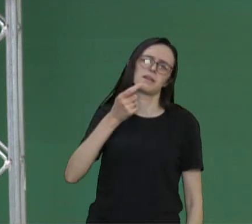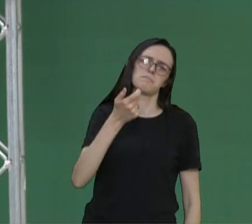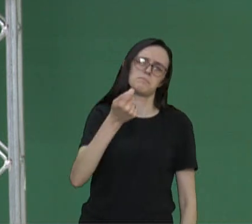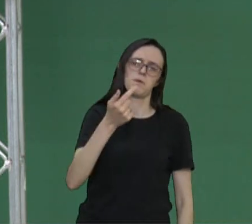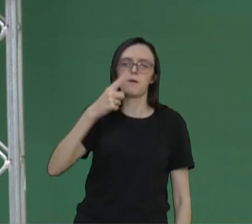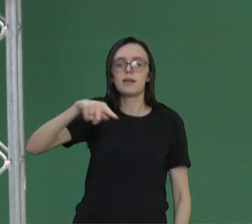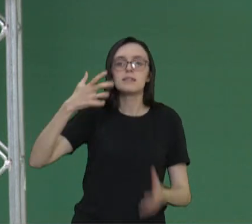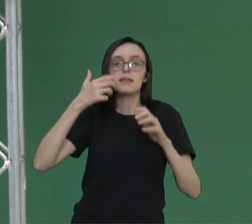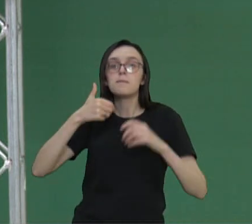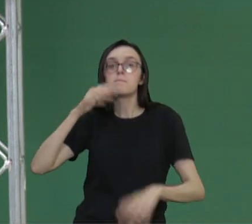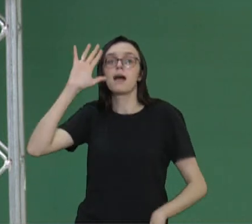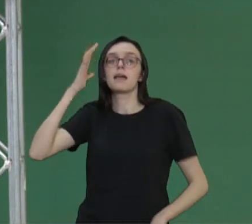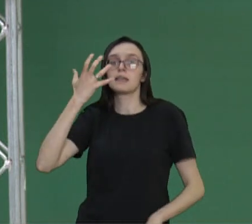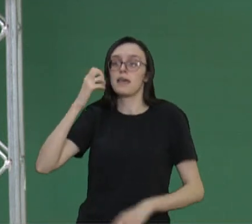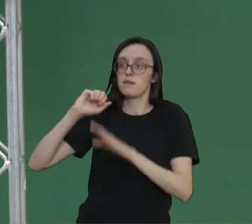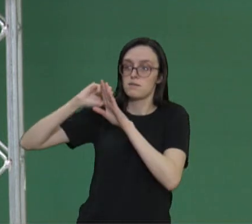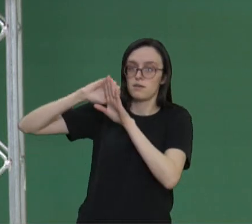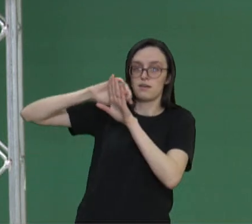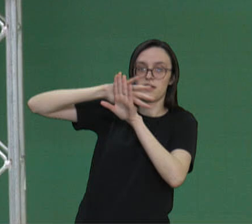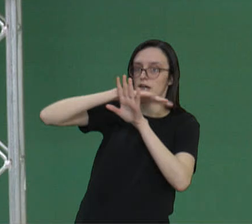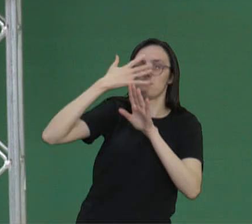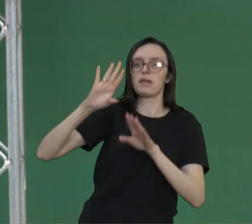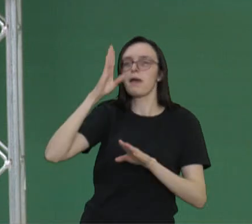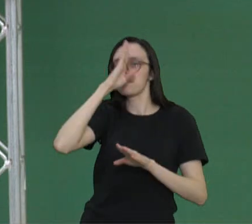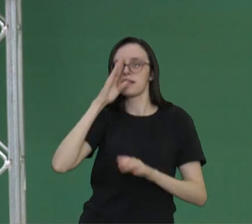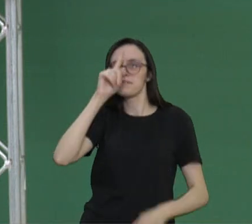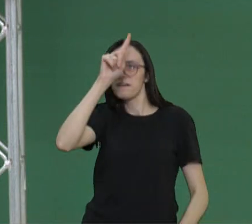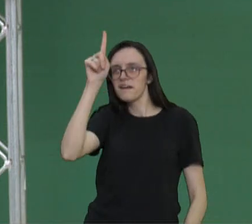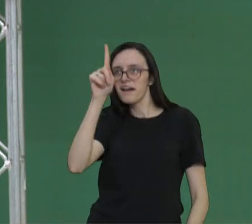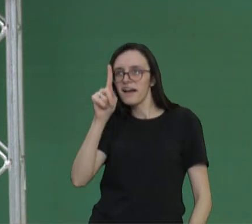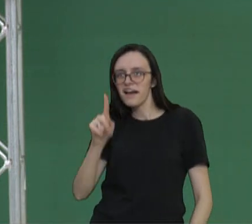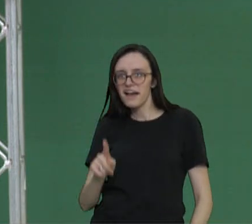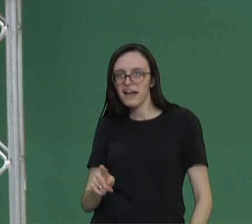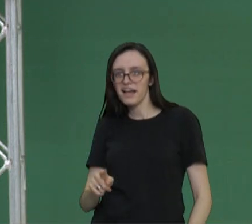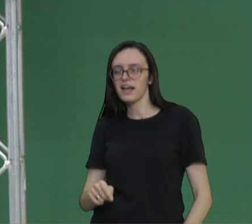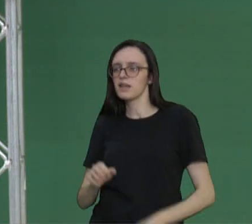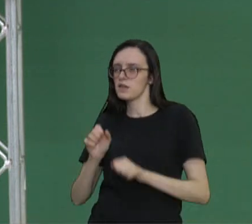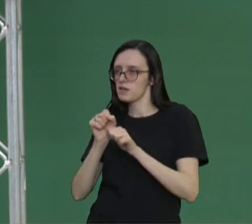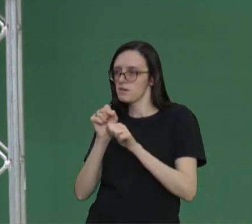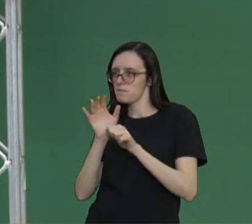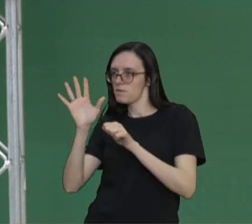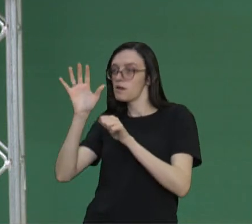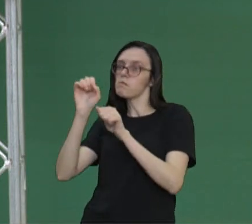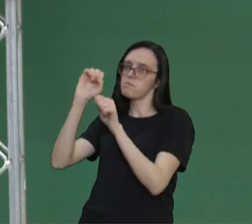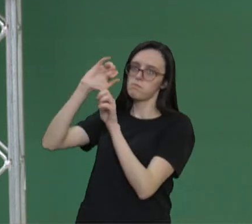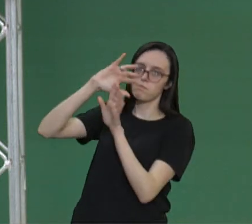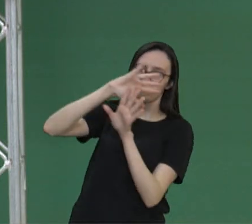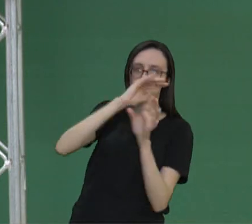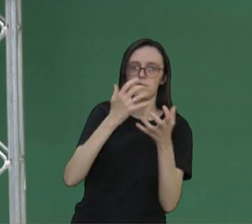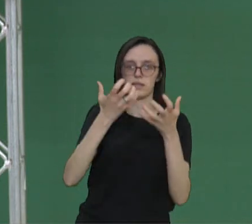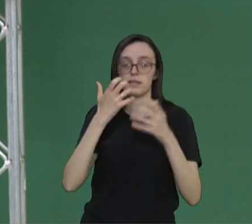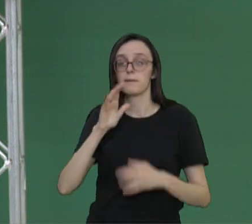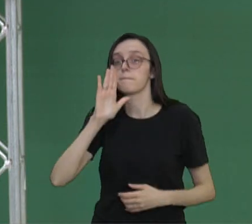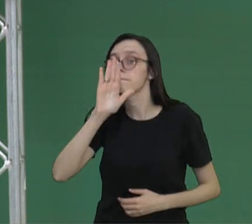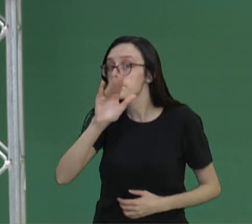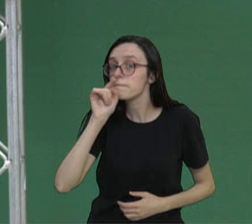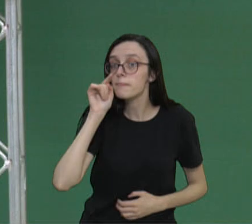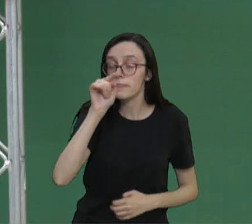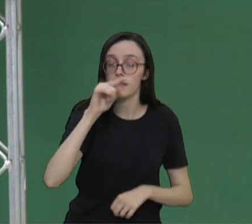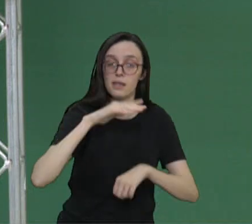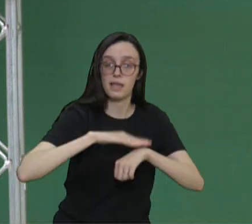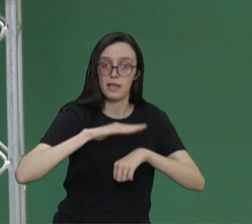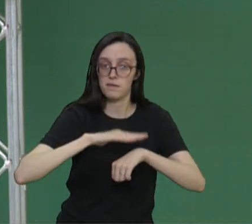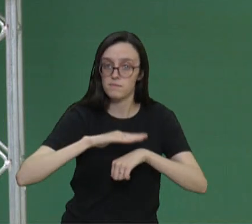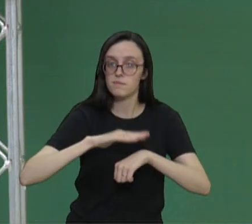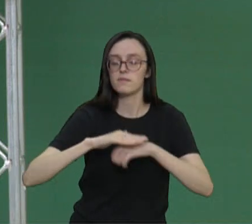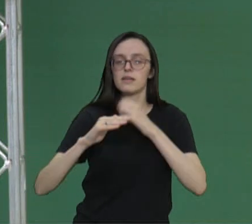queriam adentrar para o interior e aí começaram as bandeiras, né? Temos que lembrar que nessa época,